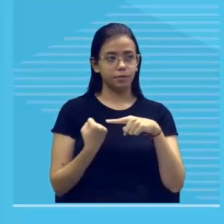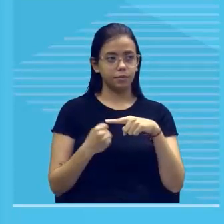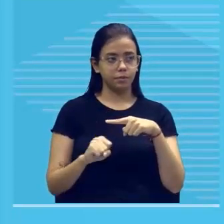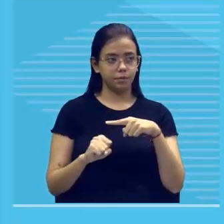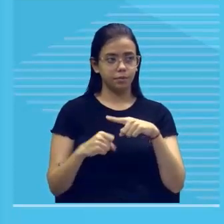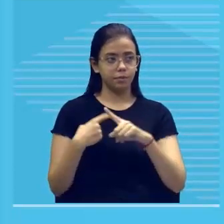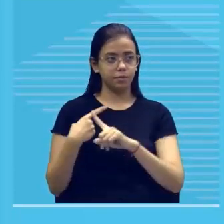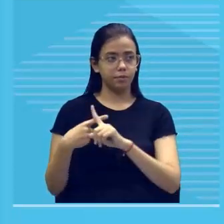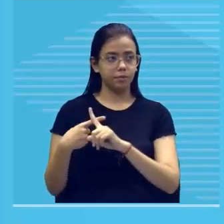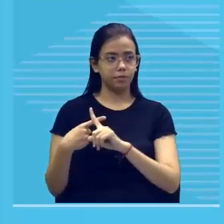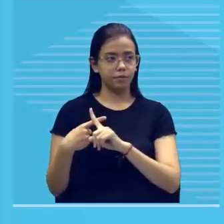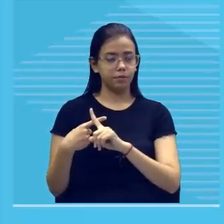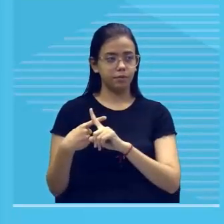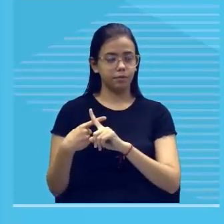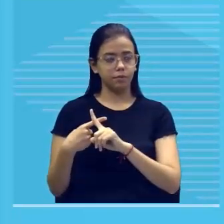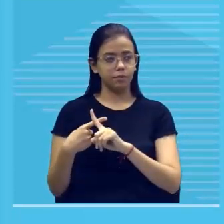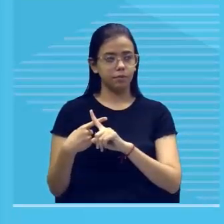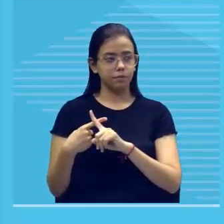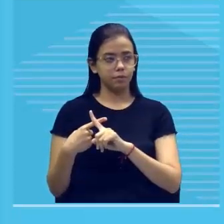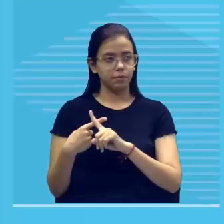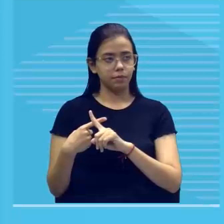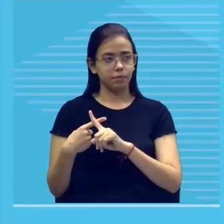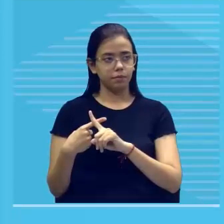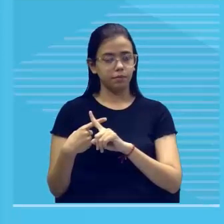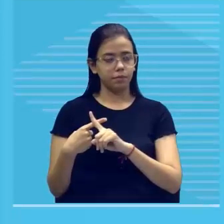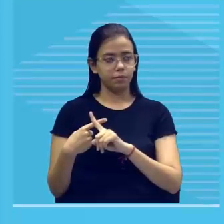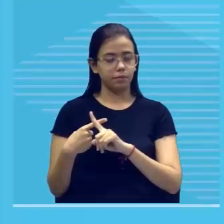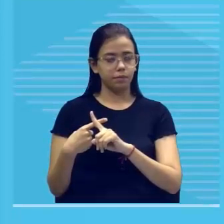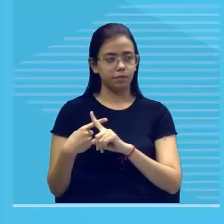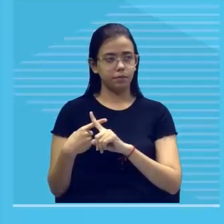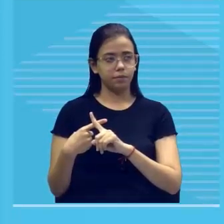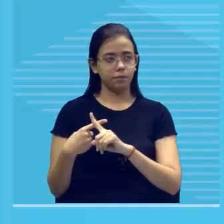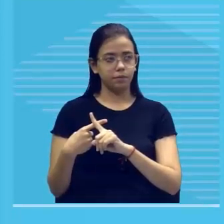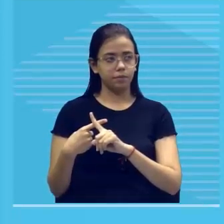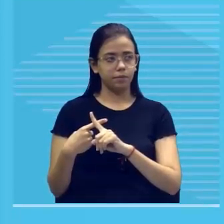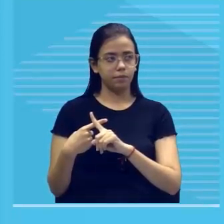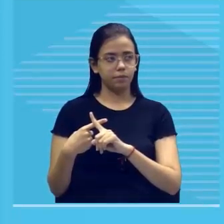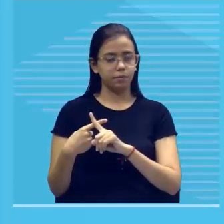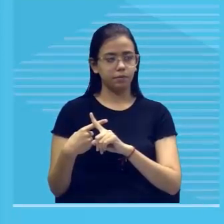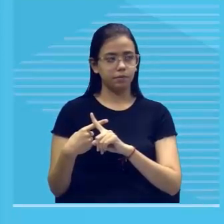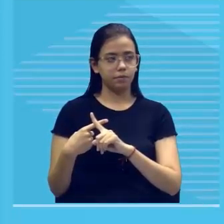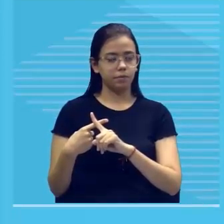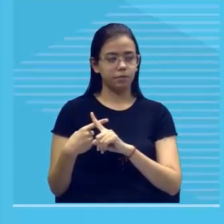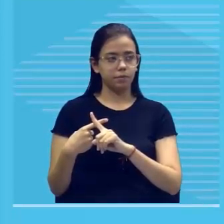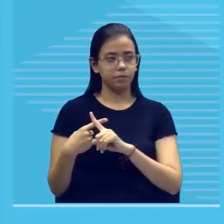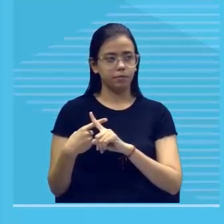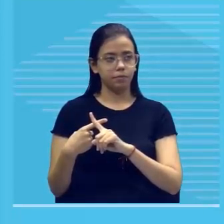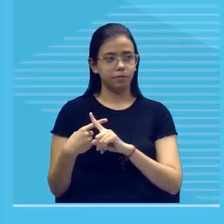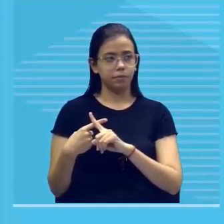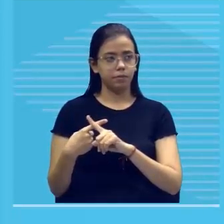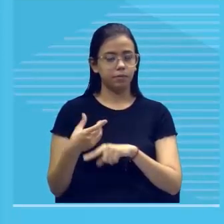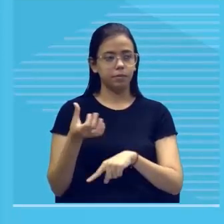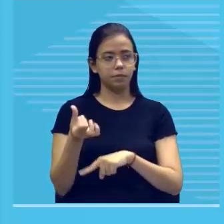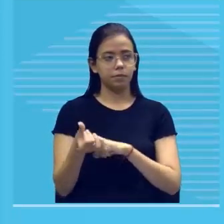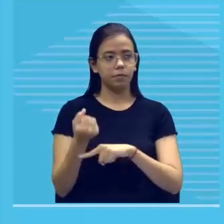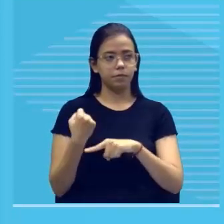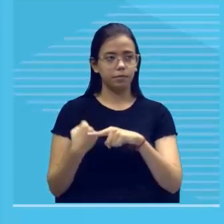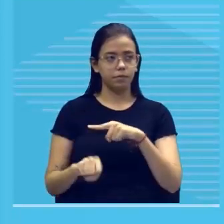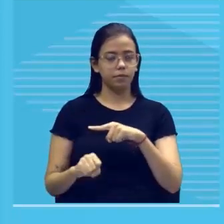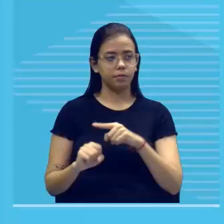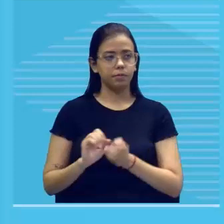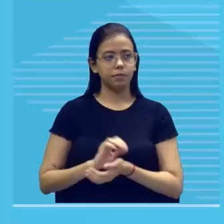sobre 18x né seis sobre